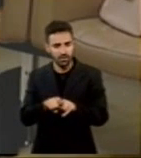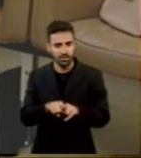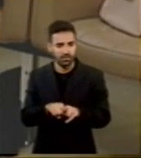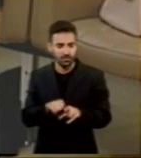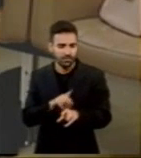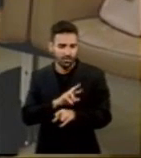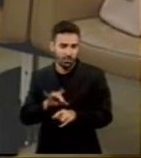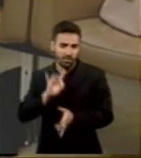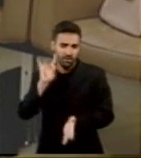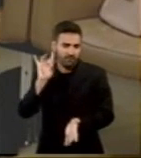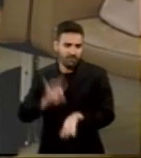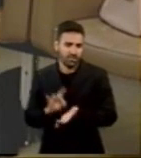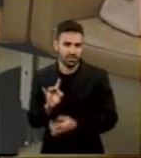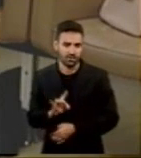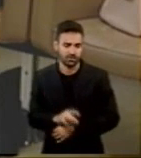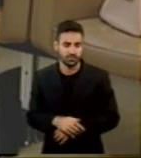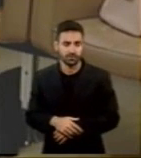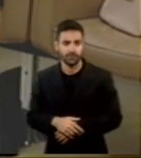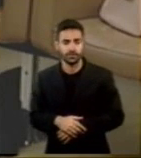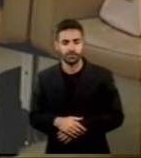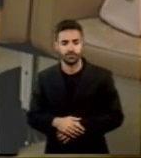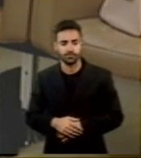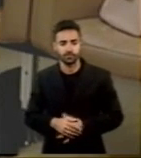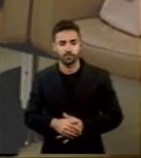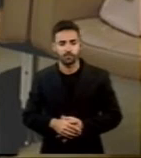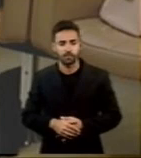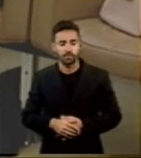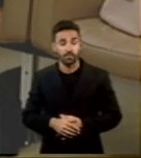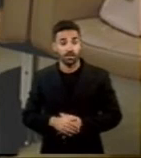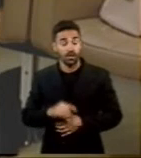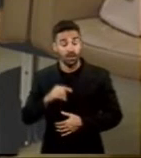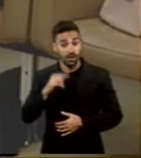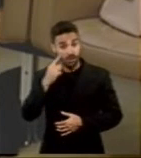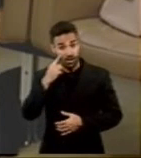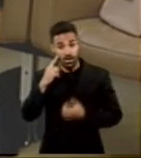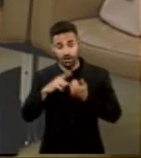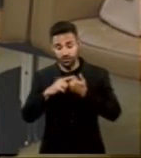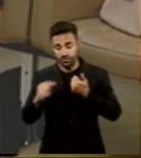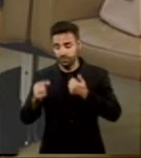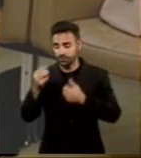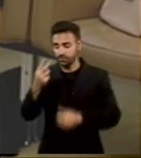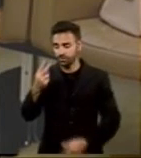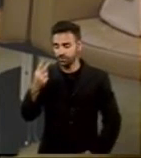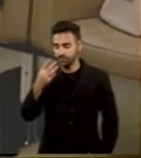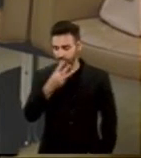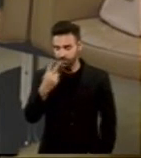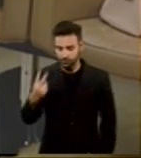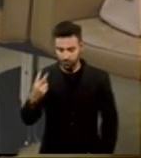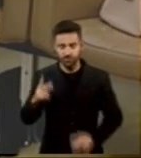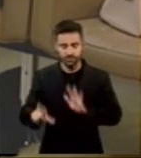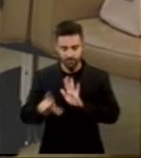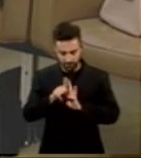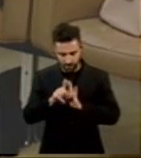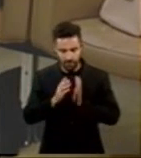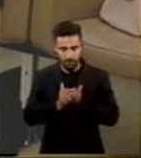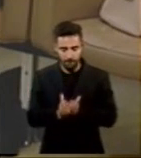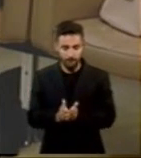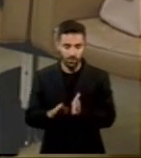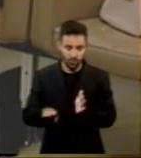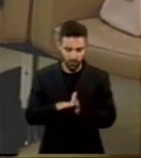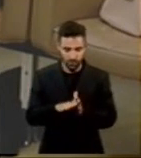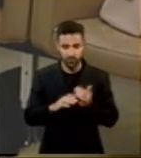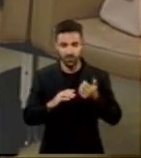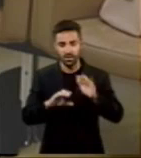real, né? O fato é o seguinte, o artigo 32... da Lei dos Portos, no capítulo